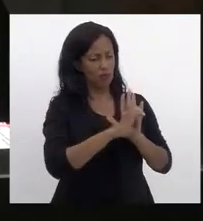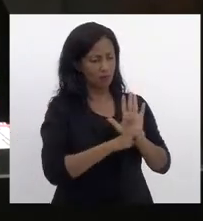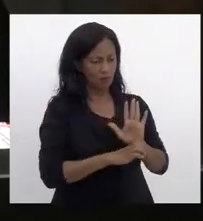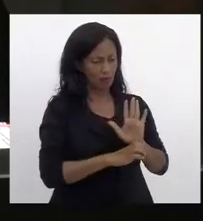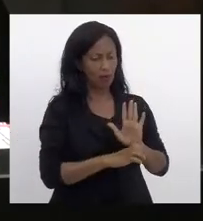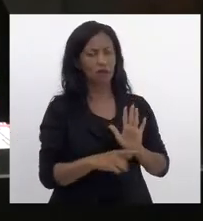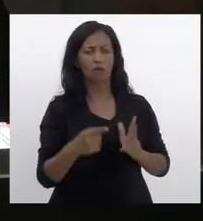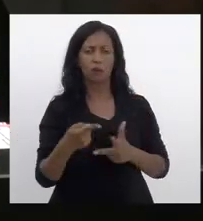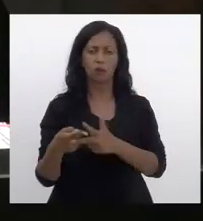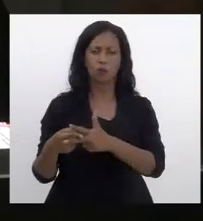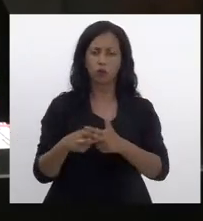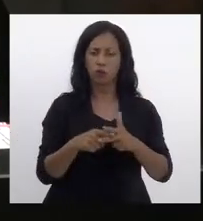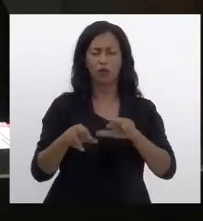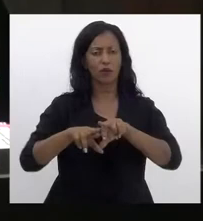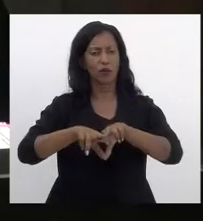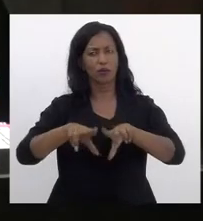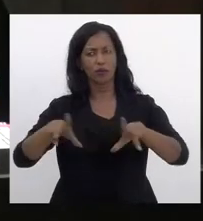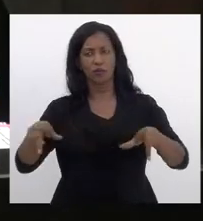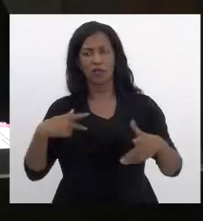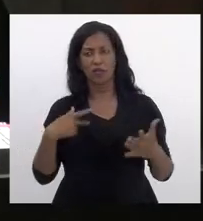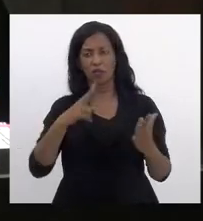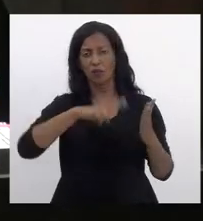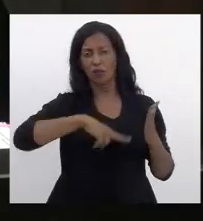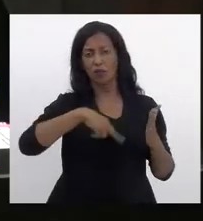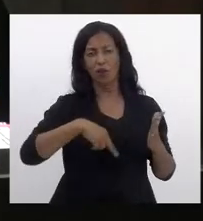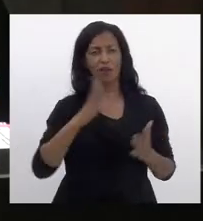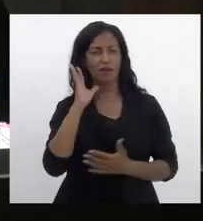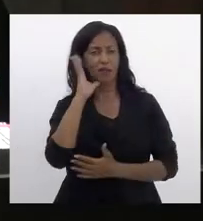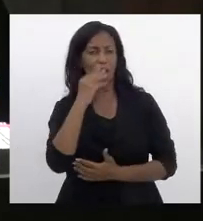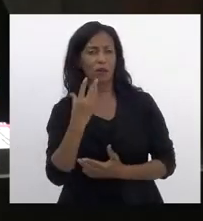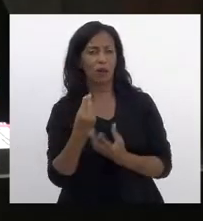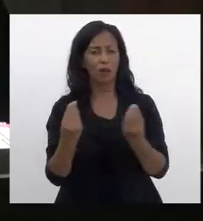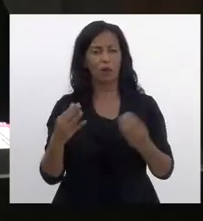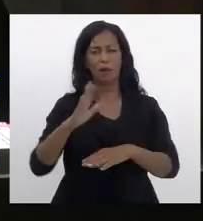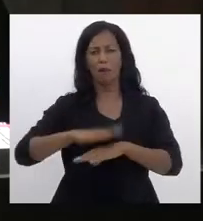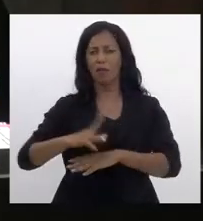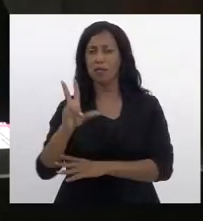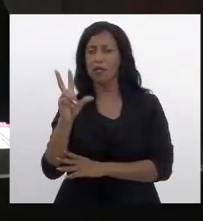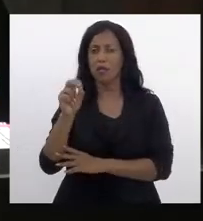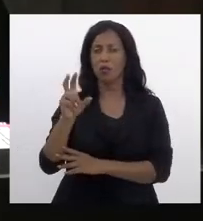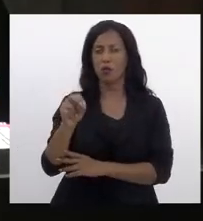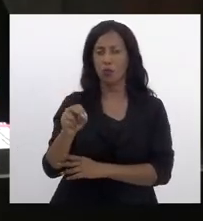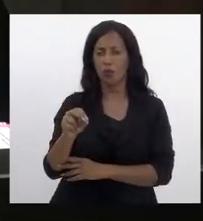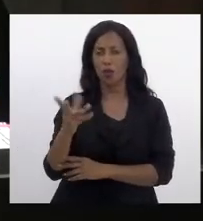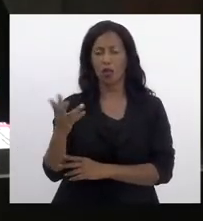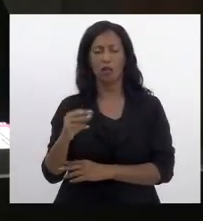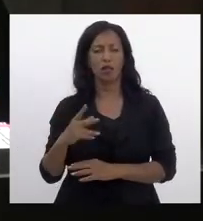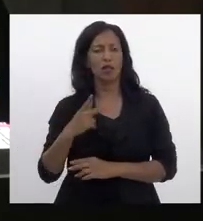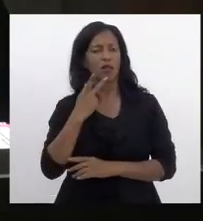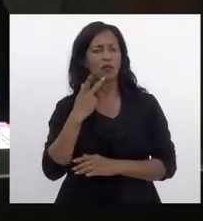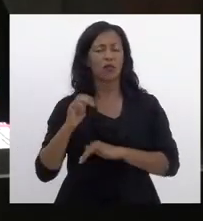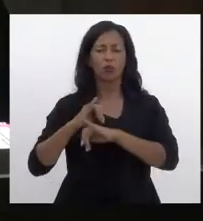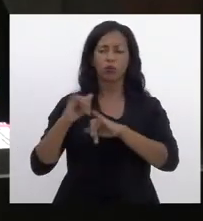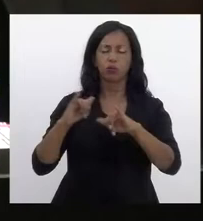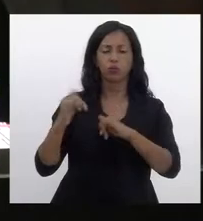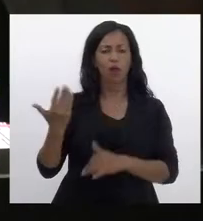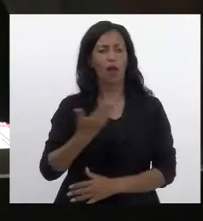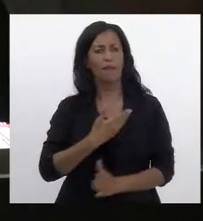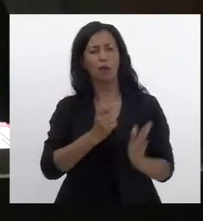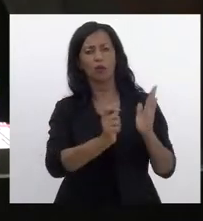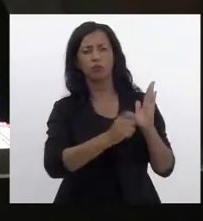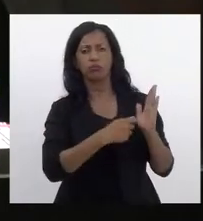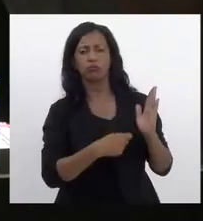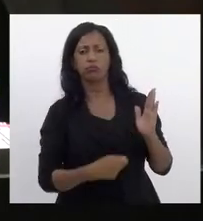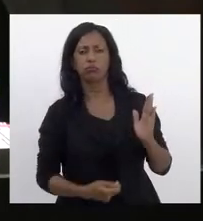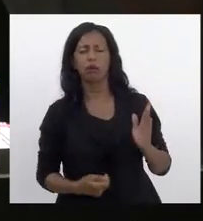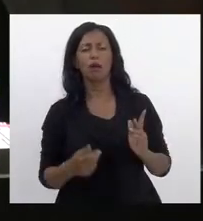sejam reparados, foram diversas. Se eu ficar aqui, vou levar muito tempo falando, foram mais de 50, a qual vou dar para todos os meus companheiros serem coautores, que eles